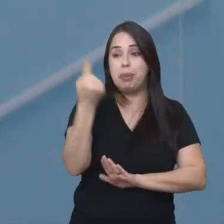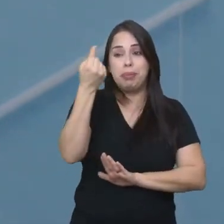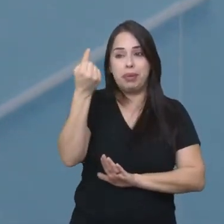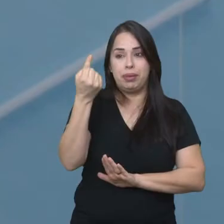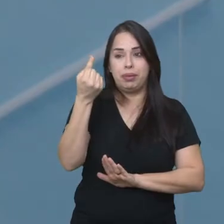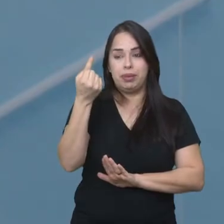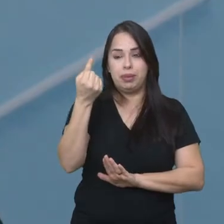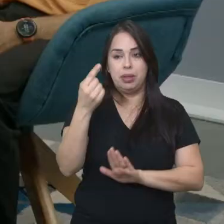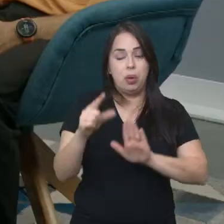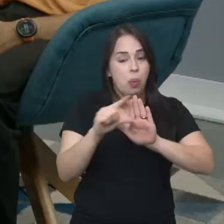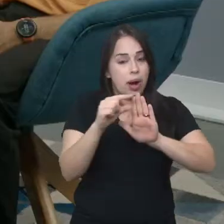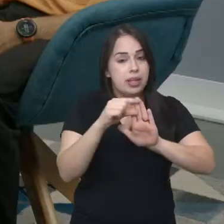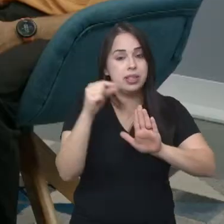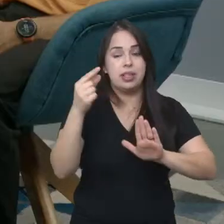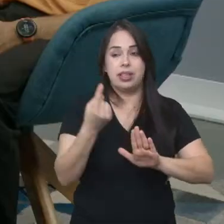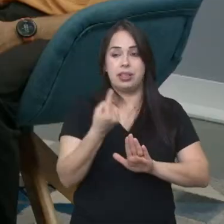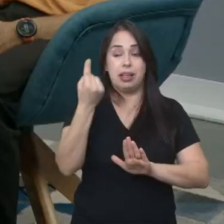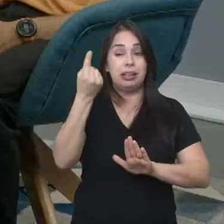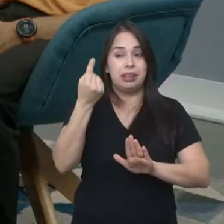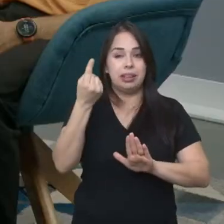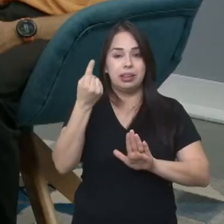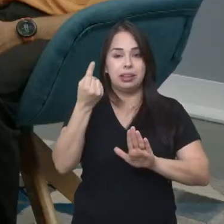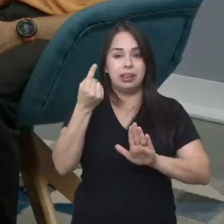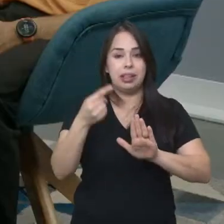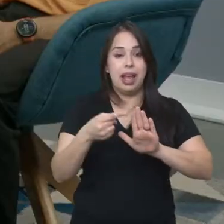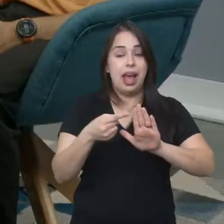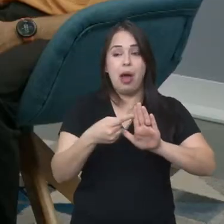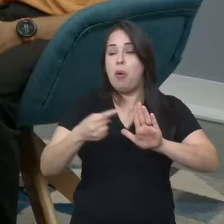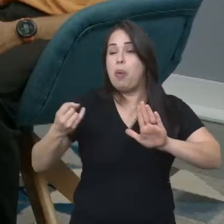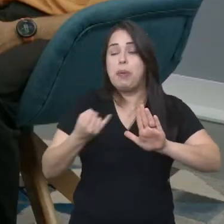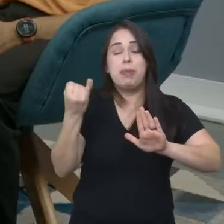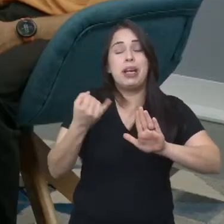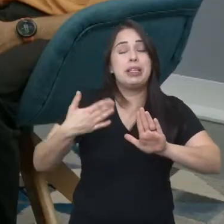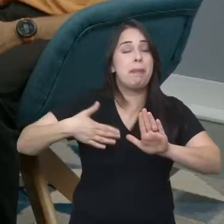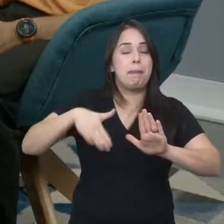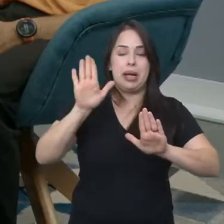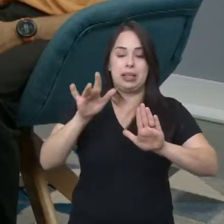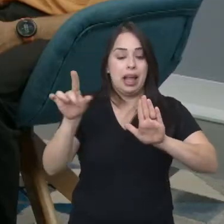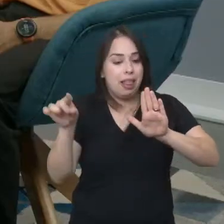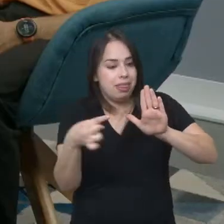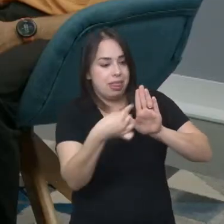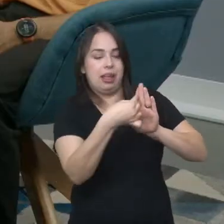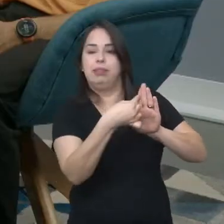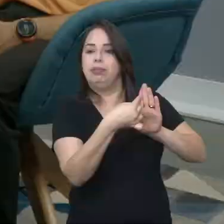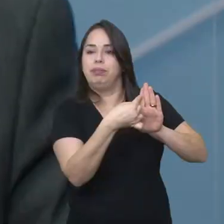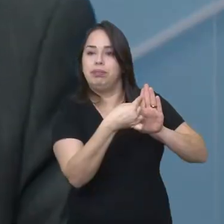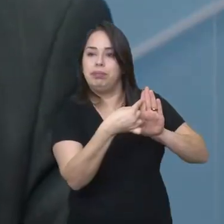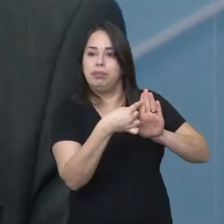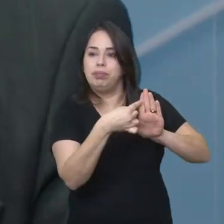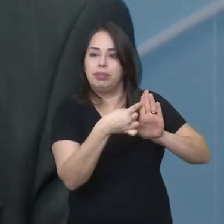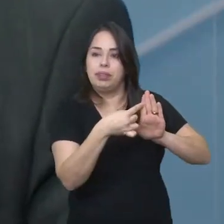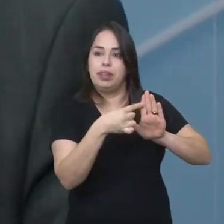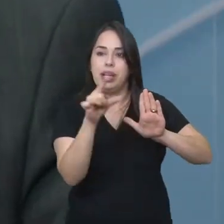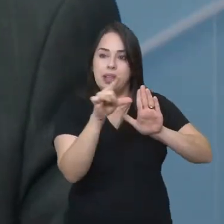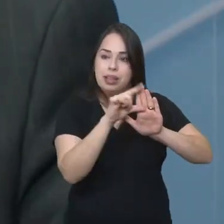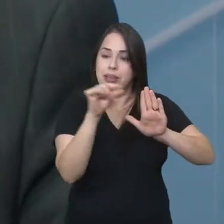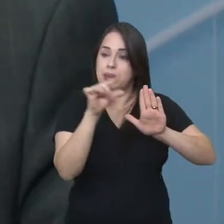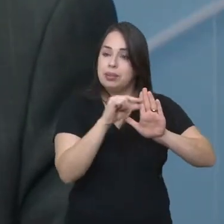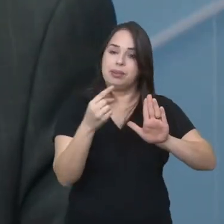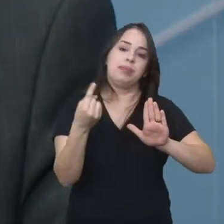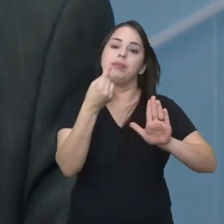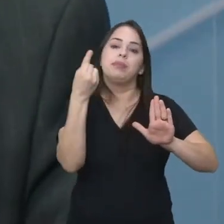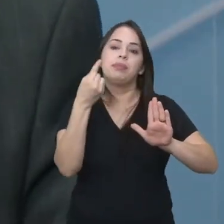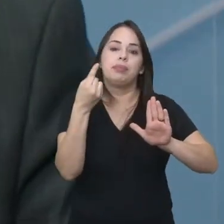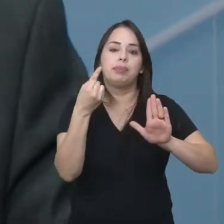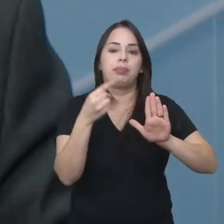seguinte, o artigo 1º tem que ser aquilo que é o mais importante de ser dito. Está lá, no artigo 1º do Estatuto da Criança e